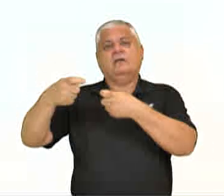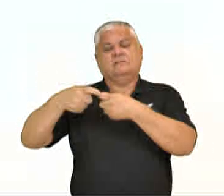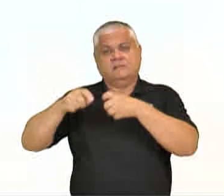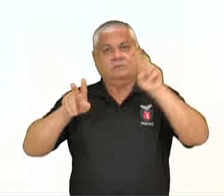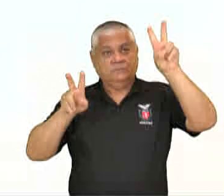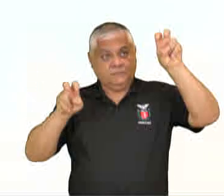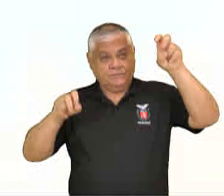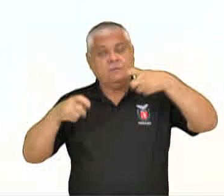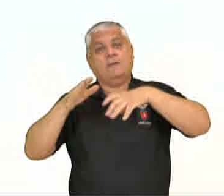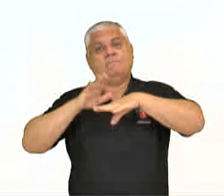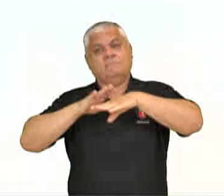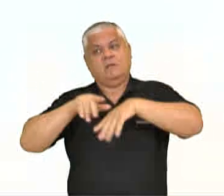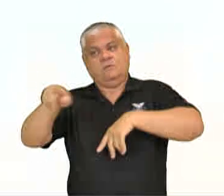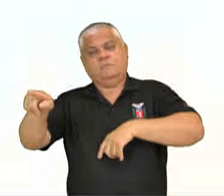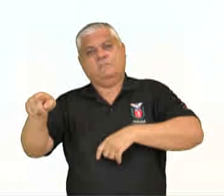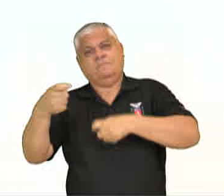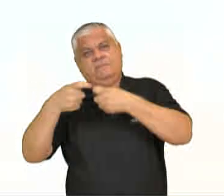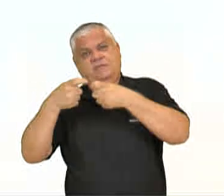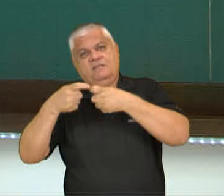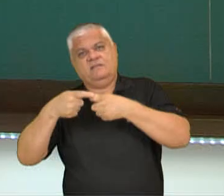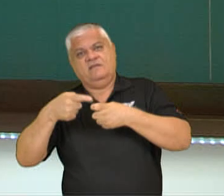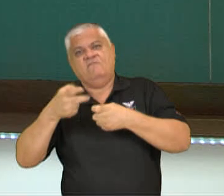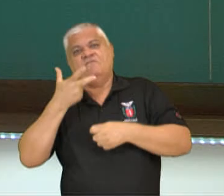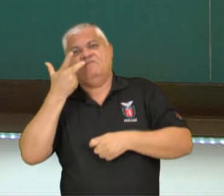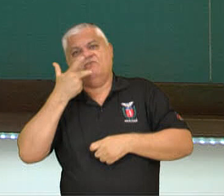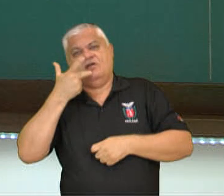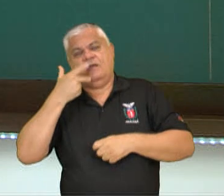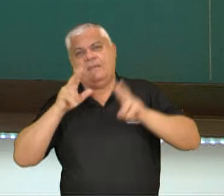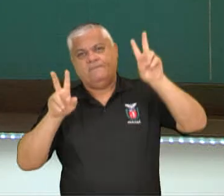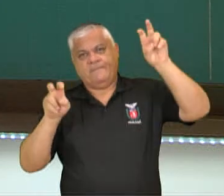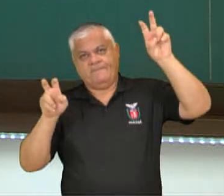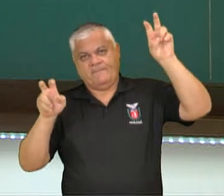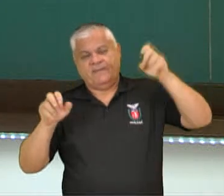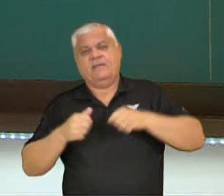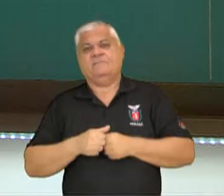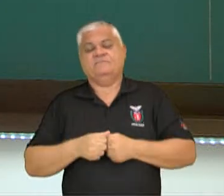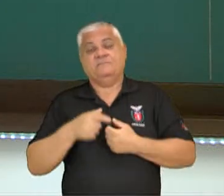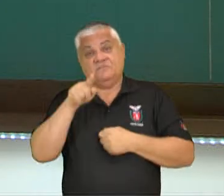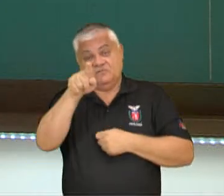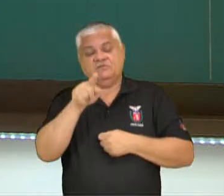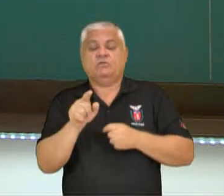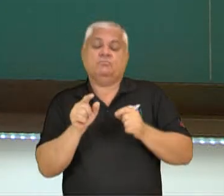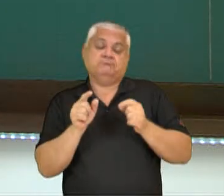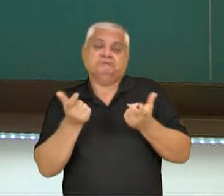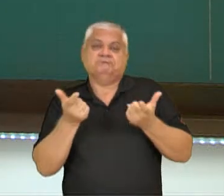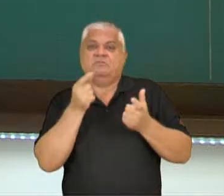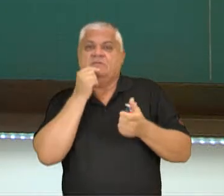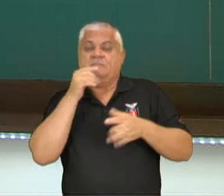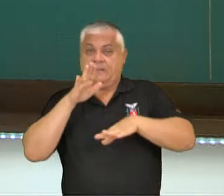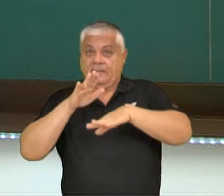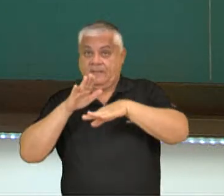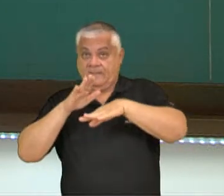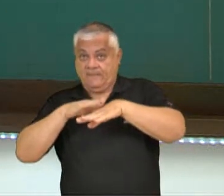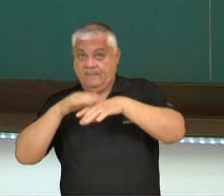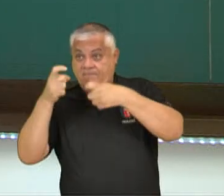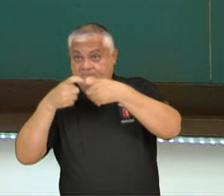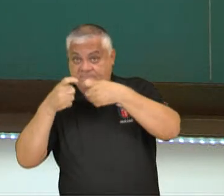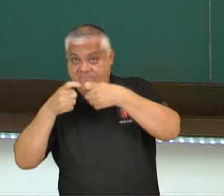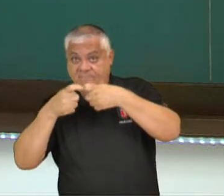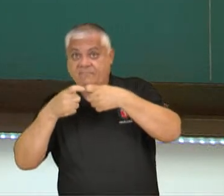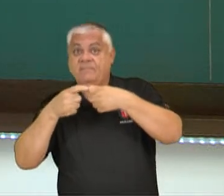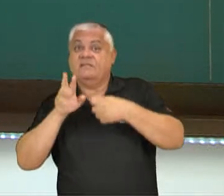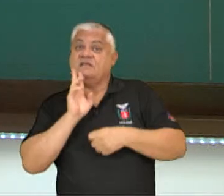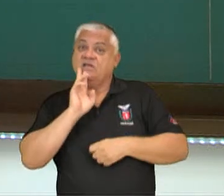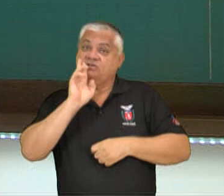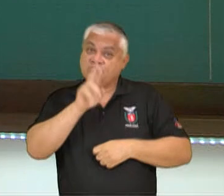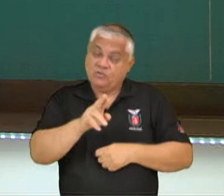dermatologista entrevistada. Né? Então, se vocês escreveram aí a especialista, teve a sua fala presente no texto por